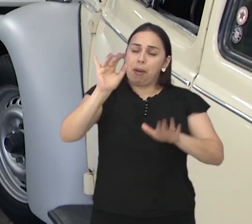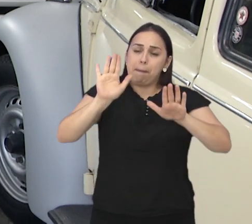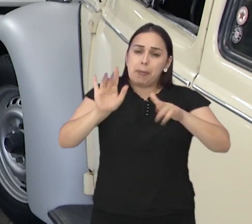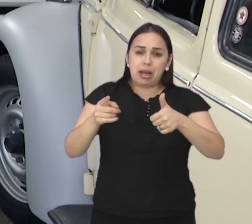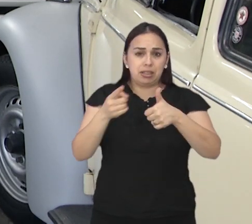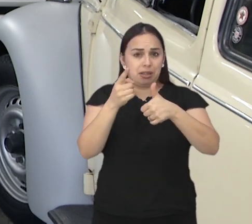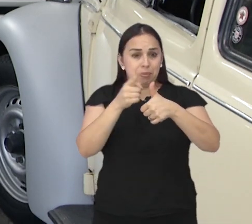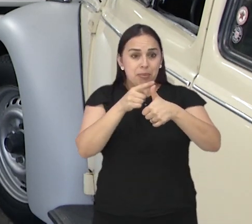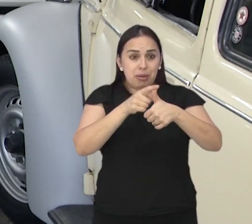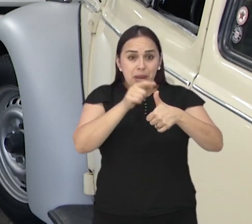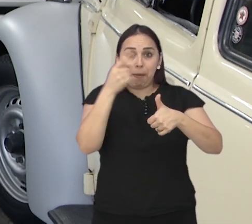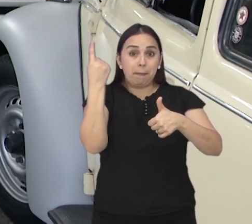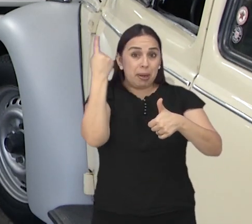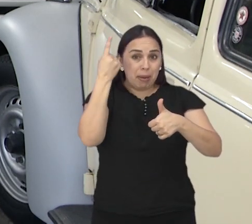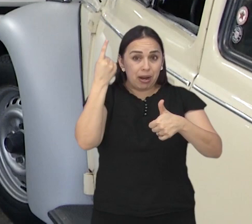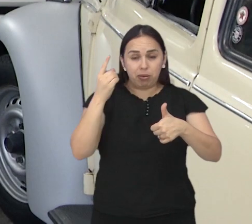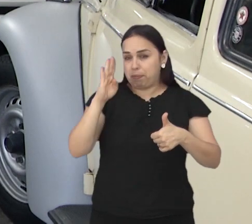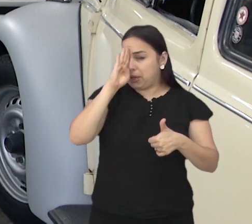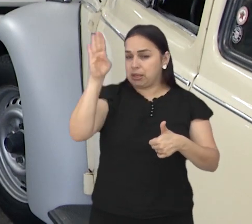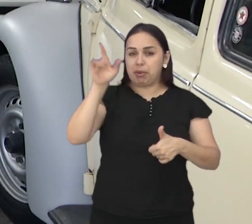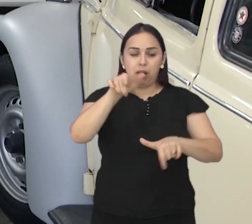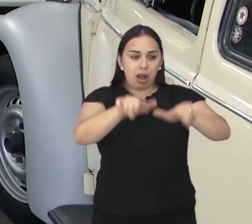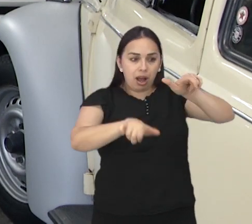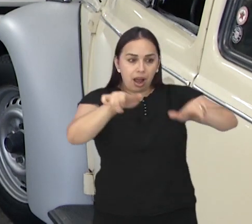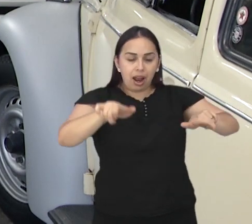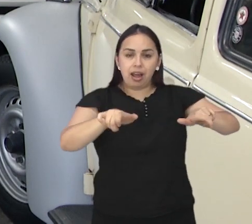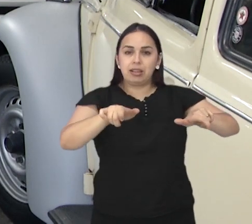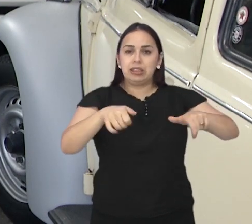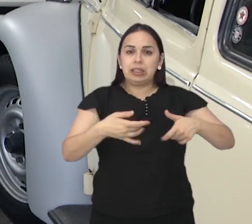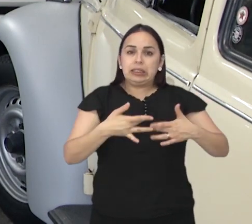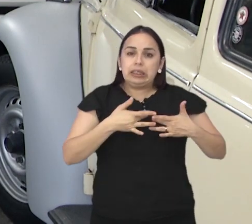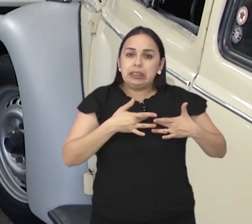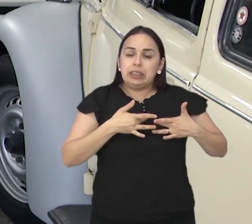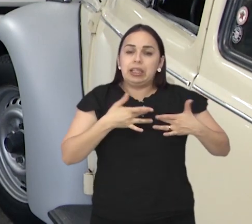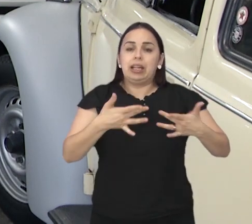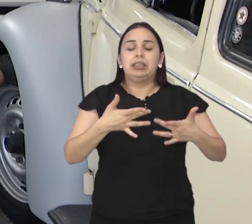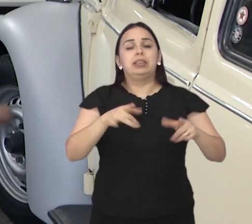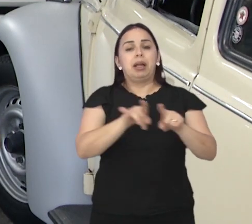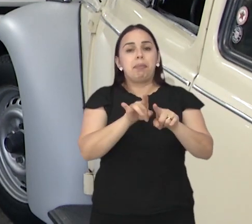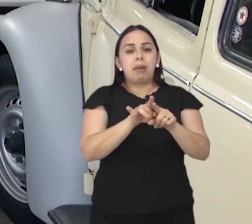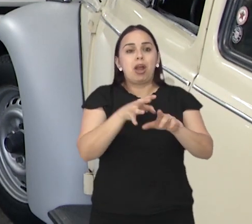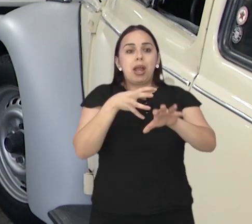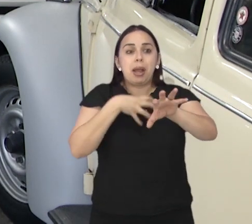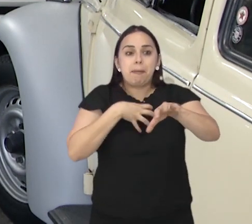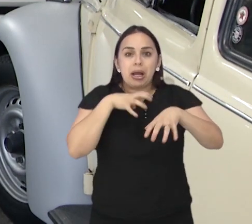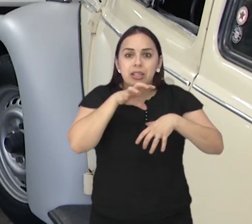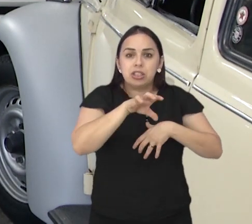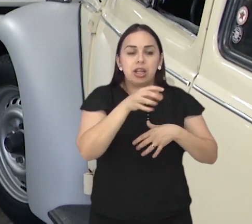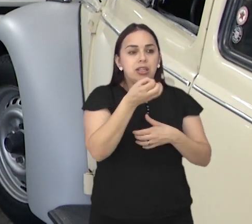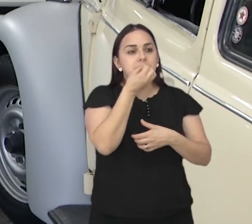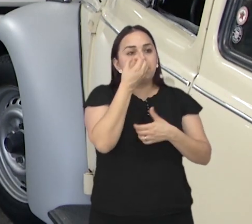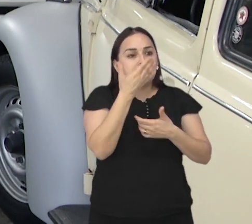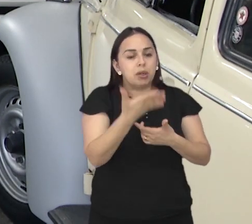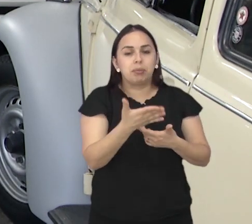que trabalhar com as vidas das pessoas, querer o bem-estar do cliente.